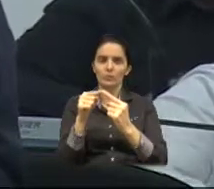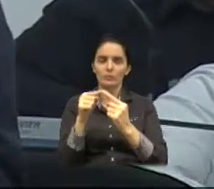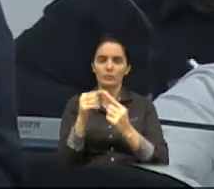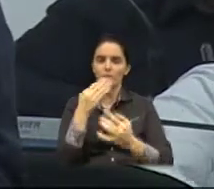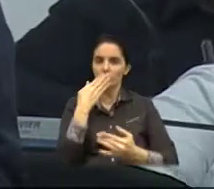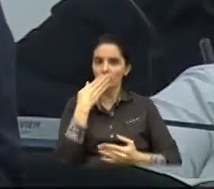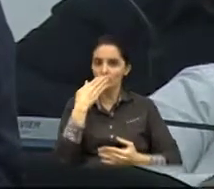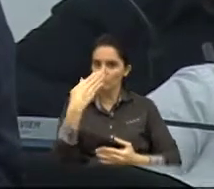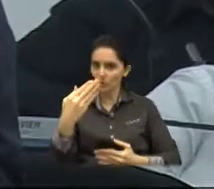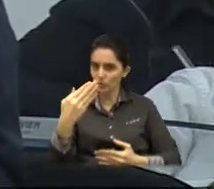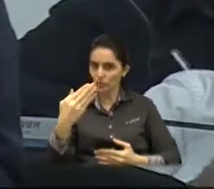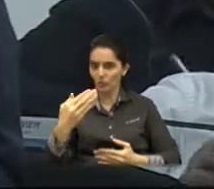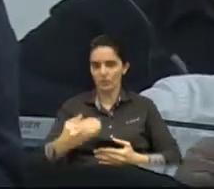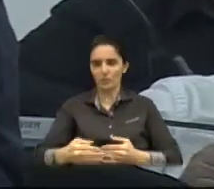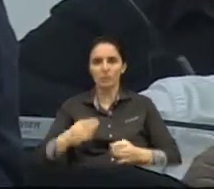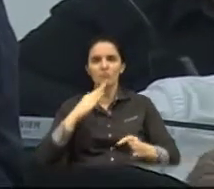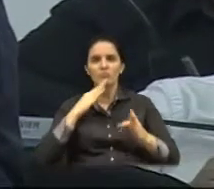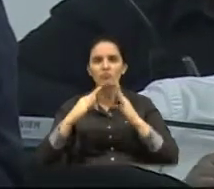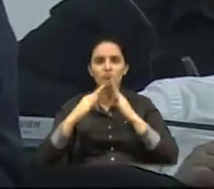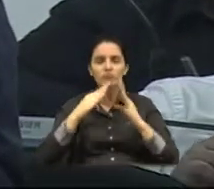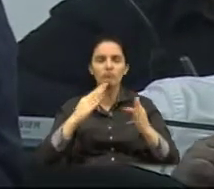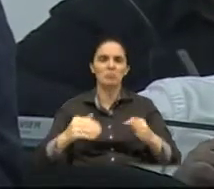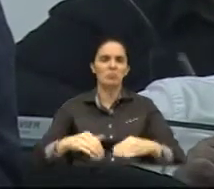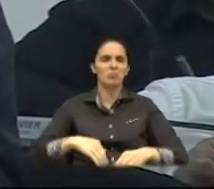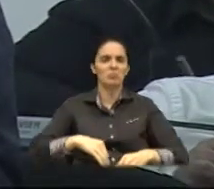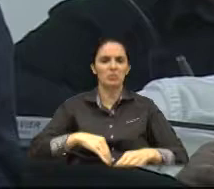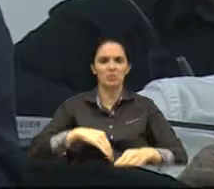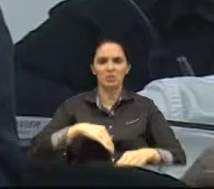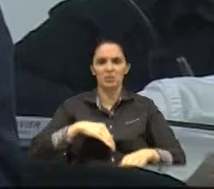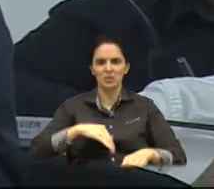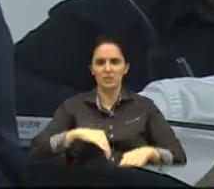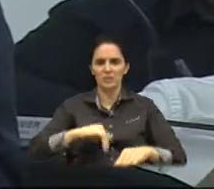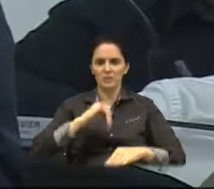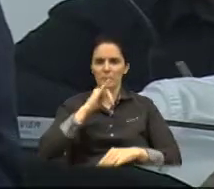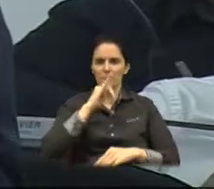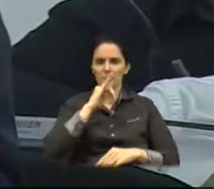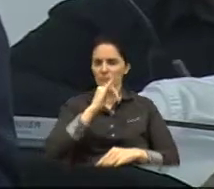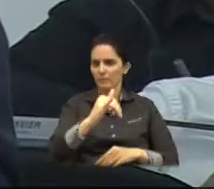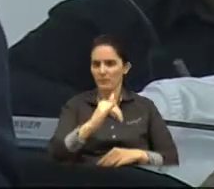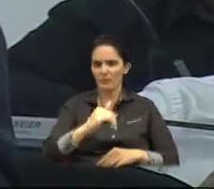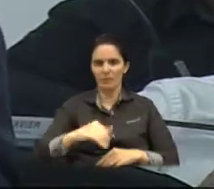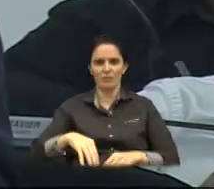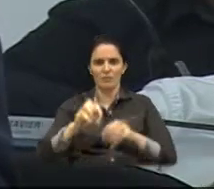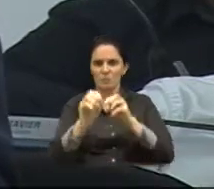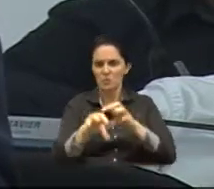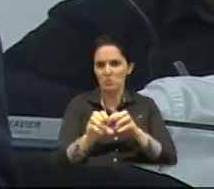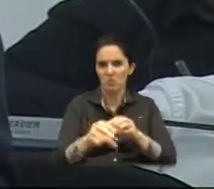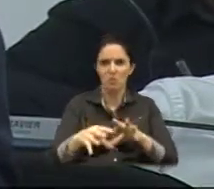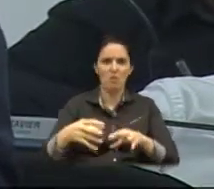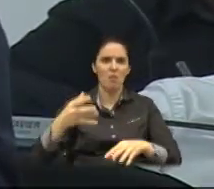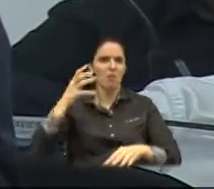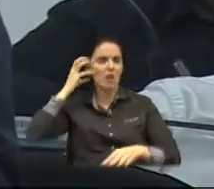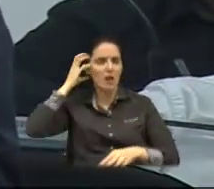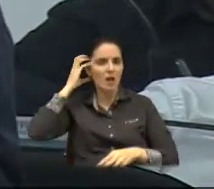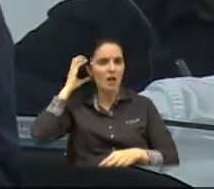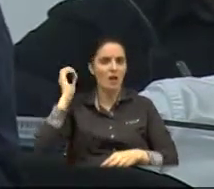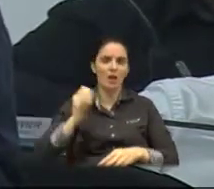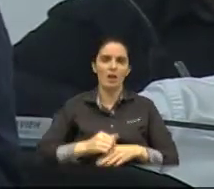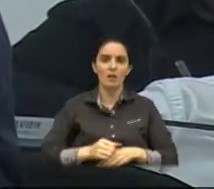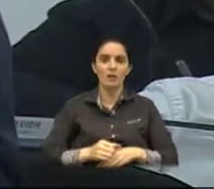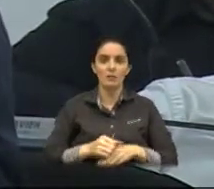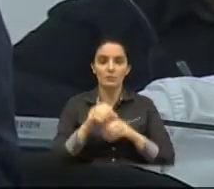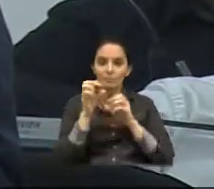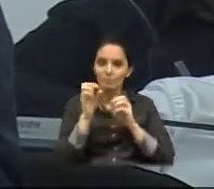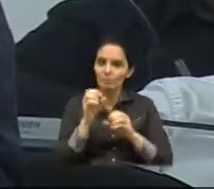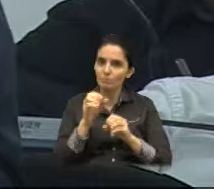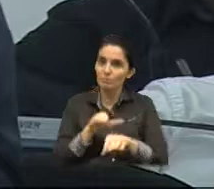aos meios de comunicação, apelar às instituições de ensino, para que oriente os pais, para que oriente